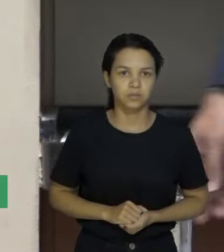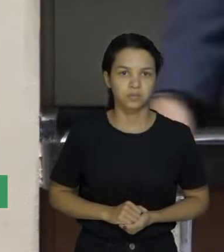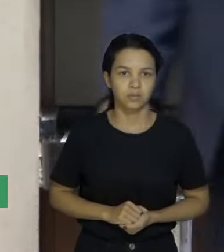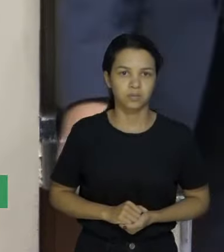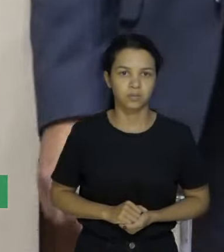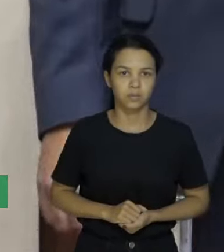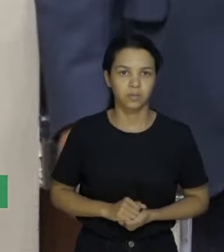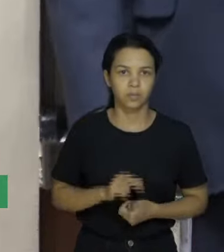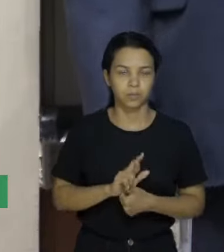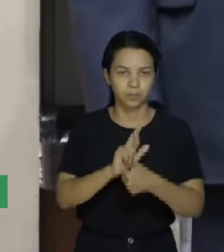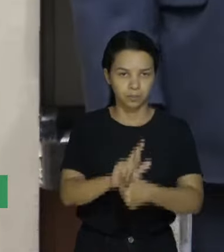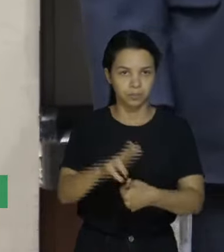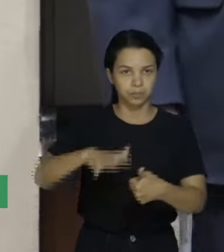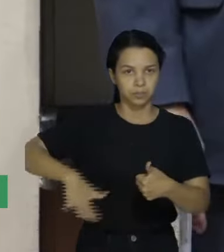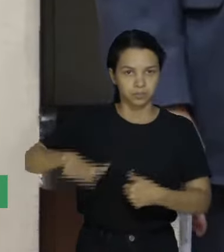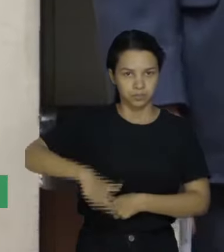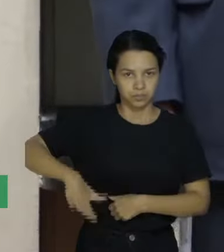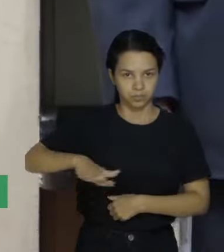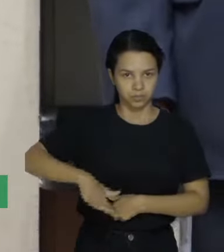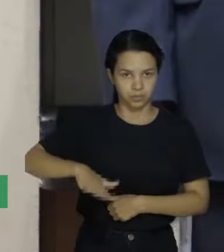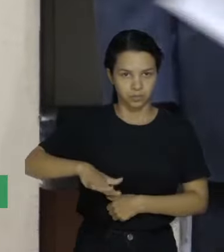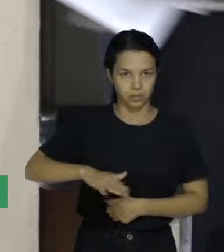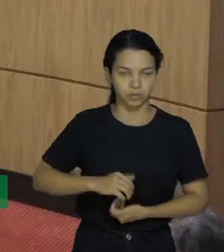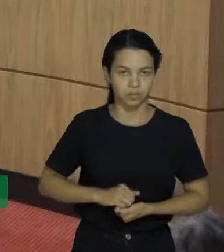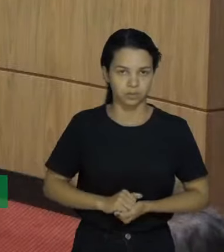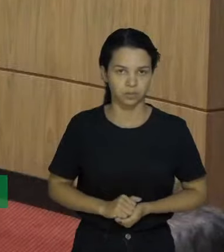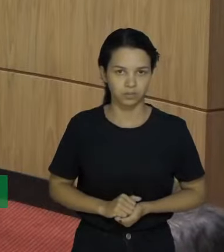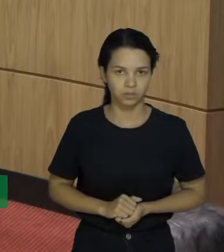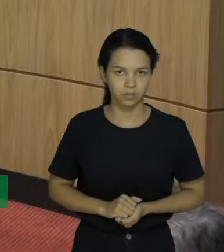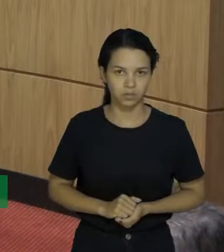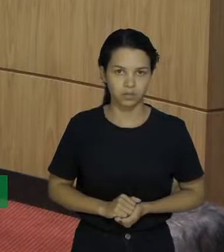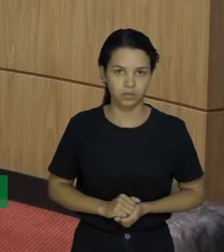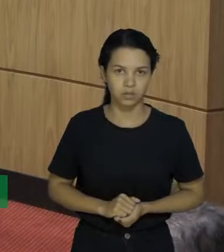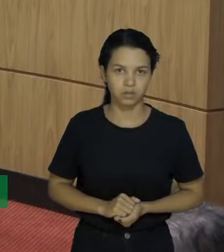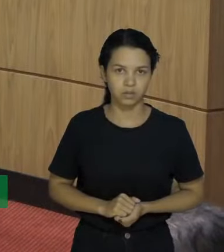procurador-geral de justiça Dr Fernando da Silva Comin